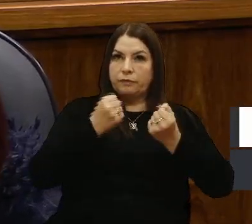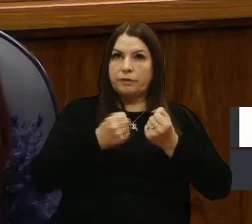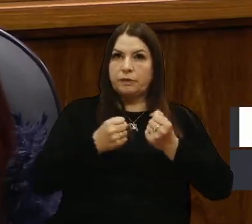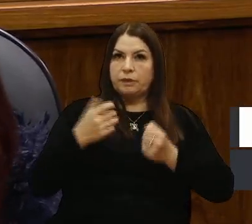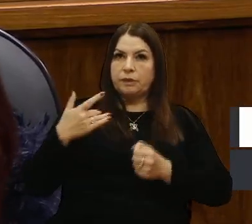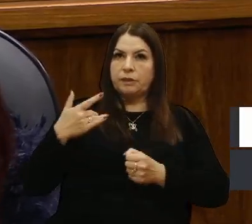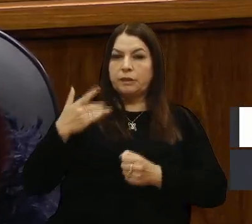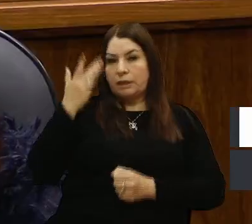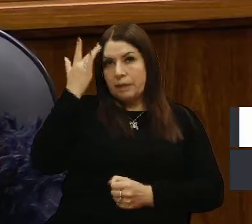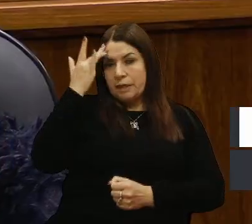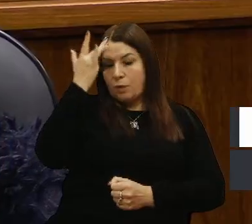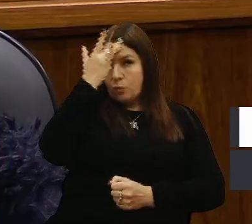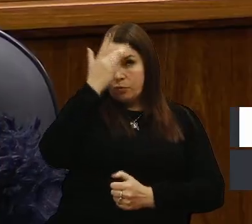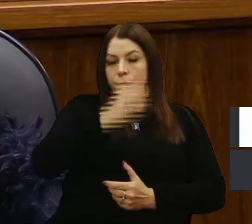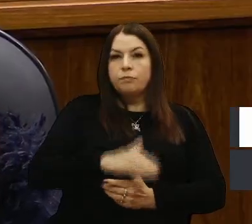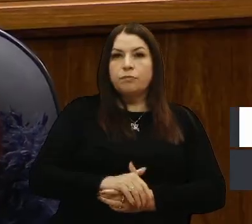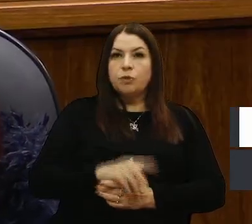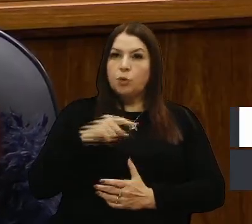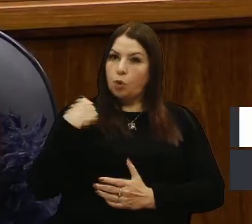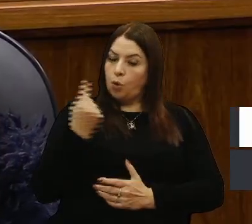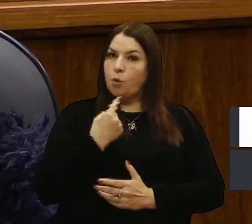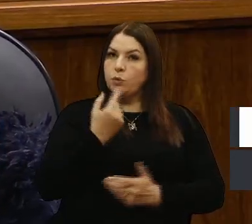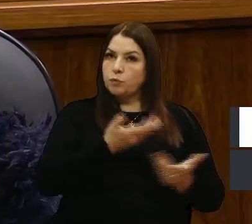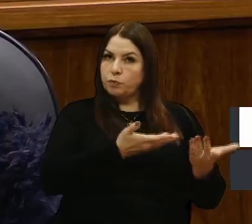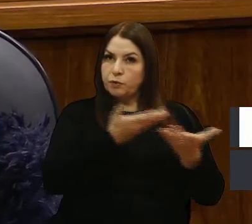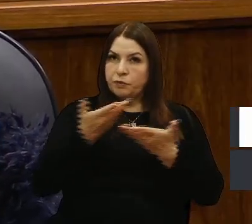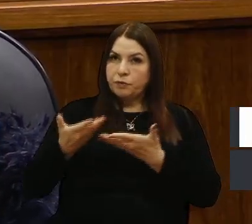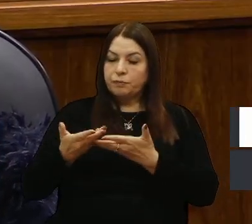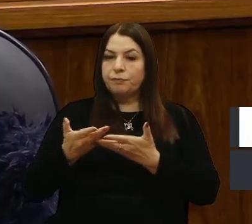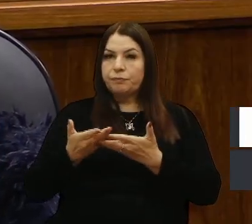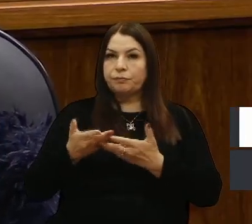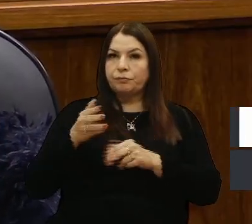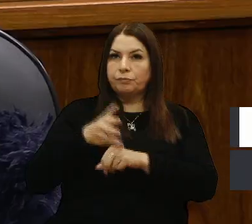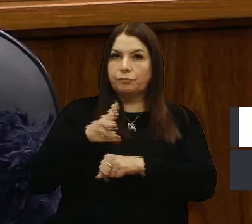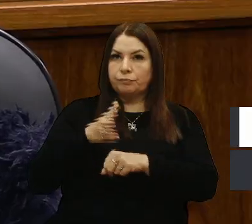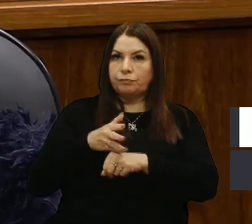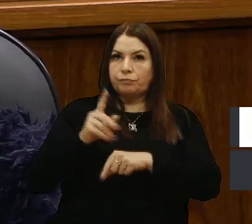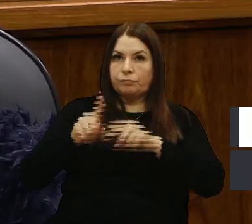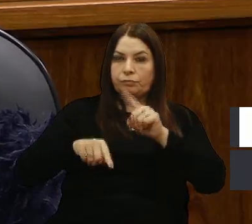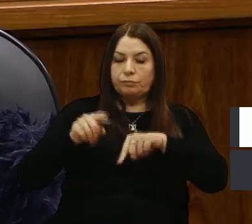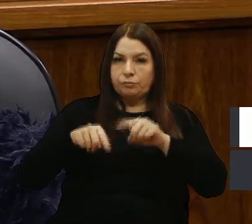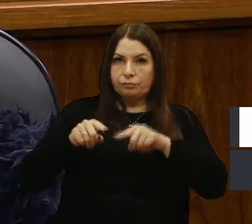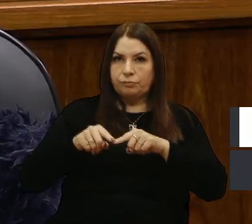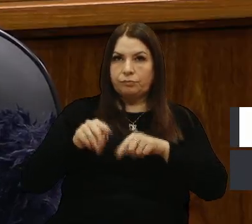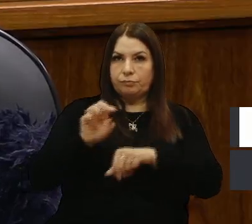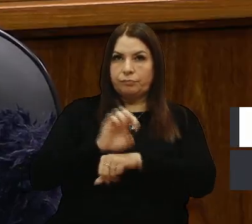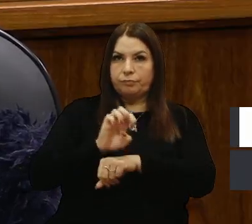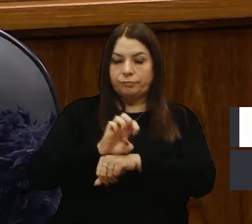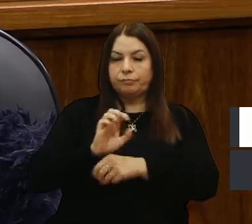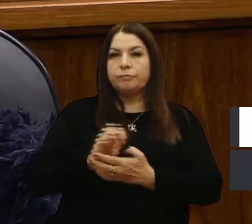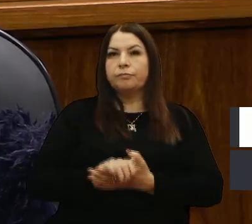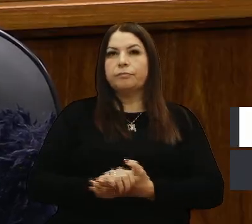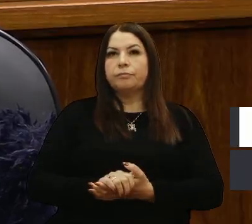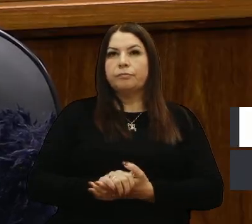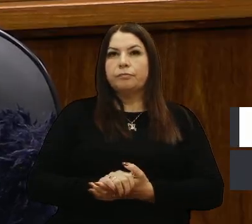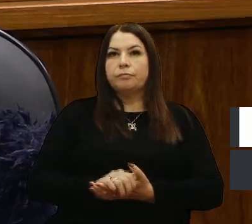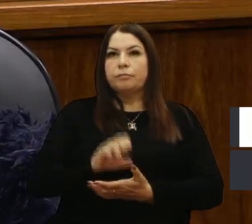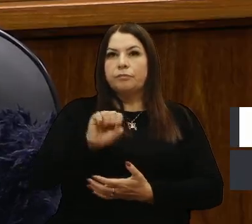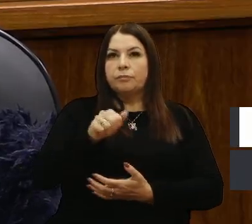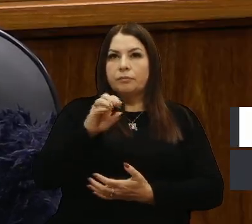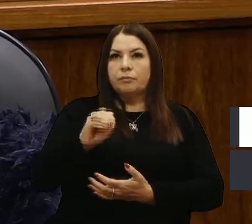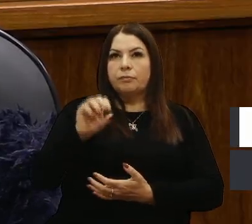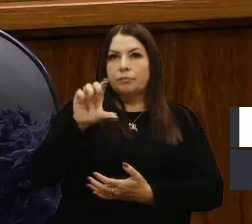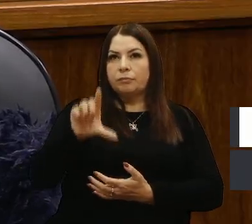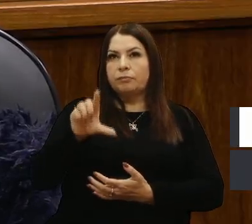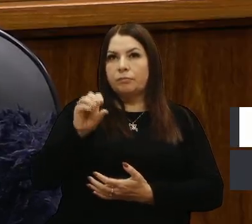Saúde Mental. Nós fomos convidados para participar de uma atividade estadual em São Lourenço do